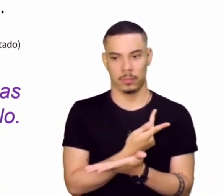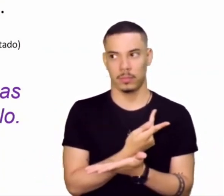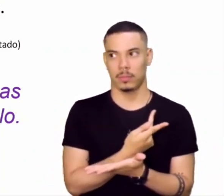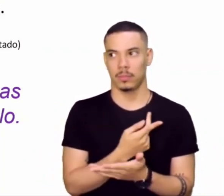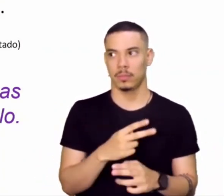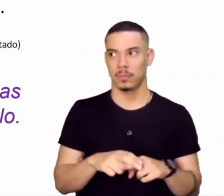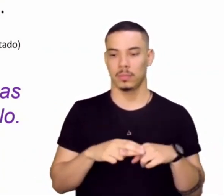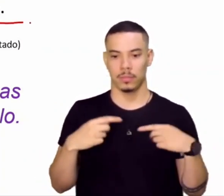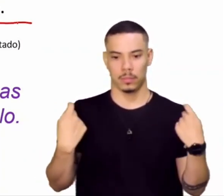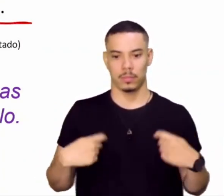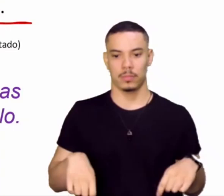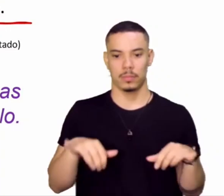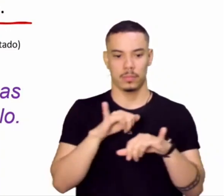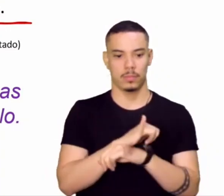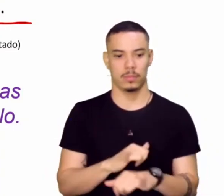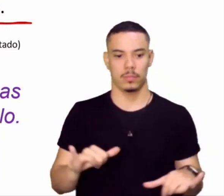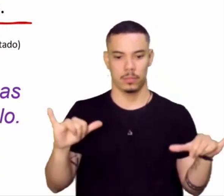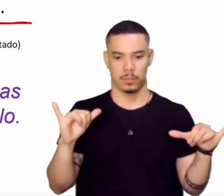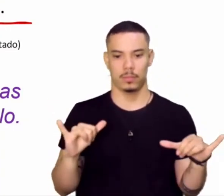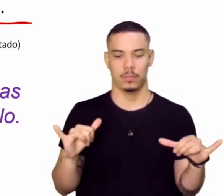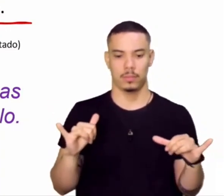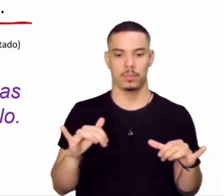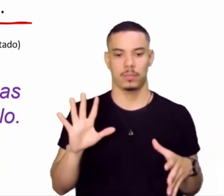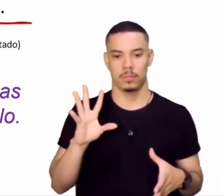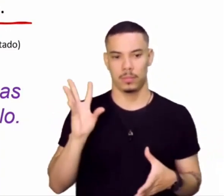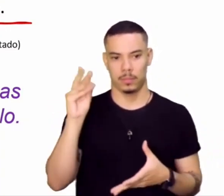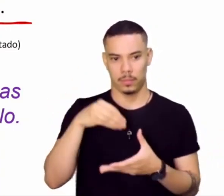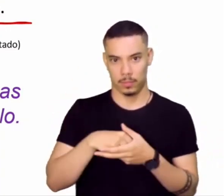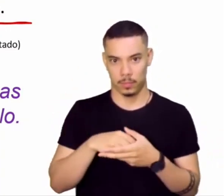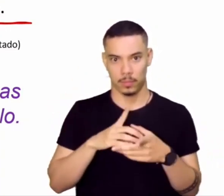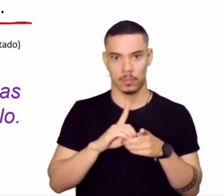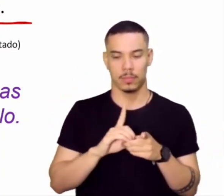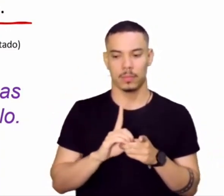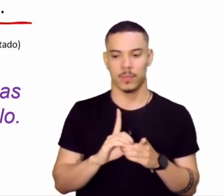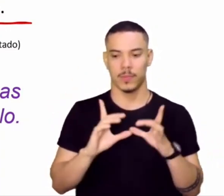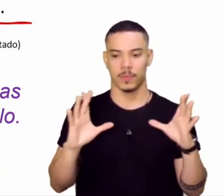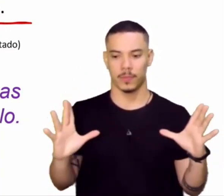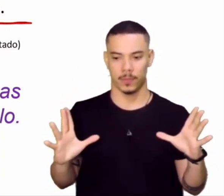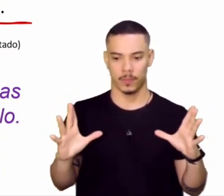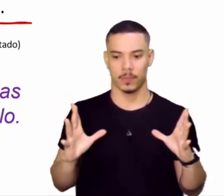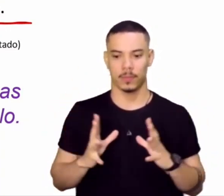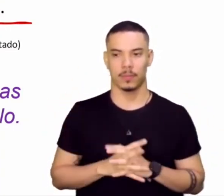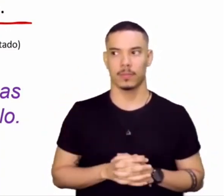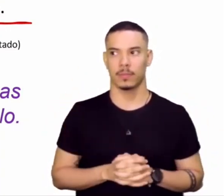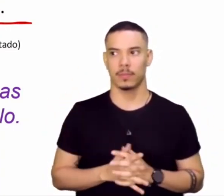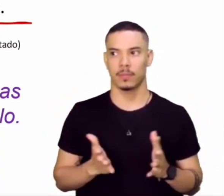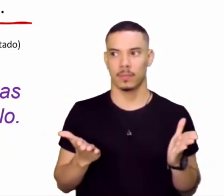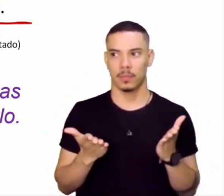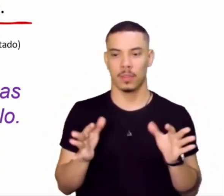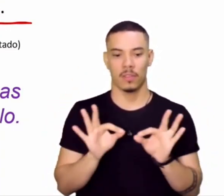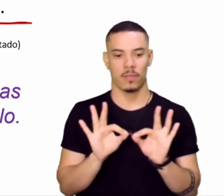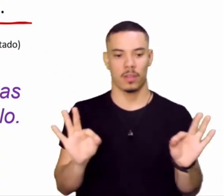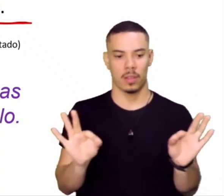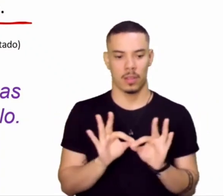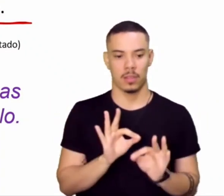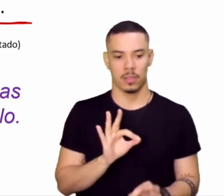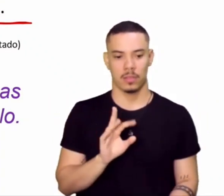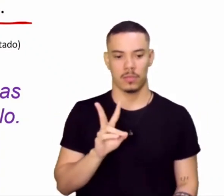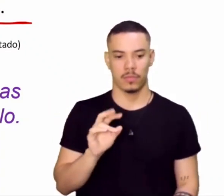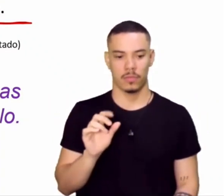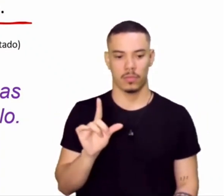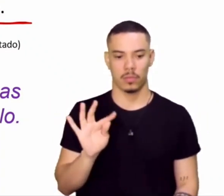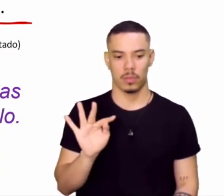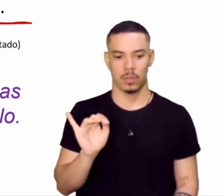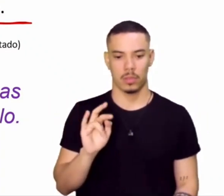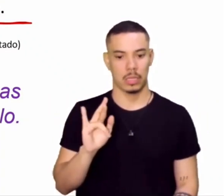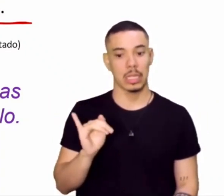expressar publicamente. Então está aqui, ó, no âmbito da democracia. Agora uma frase de Voltaire. Posso não